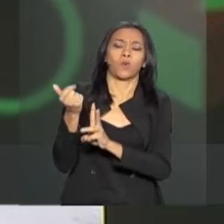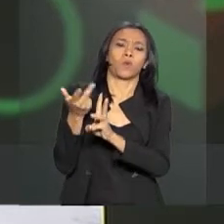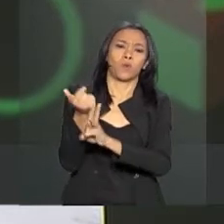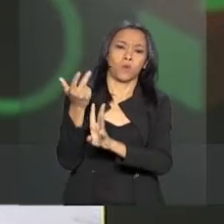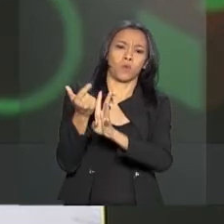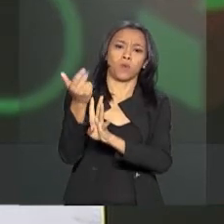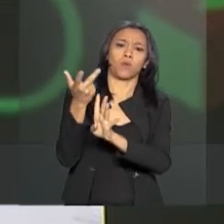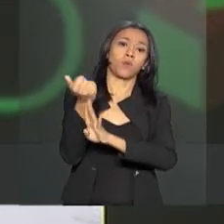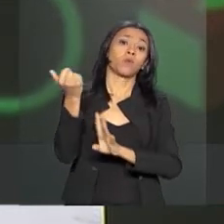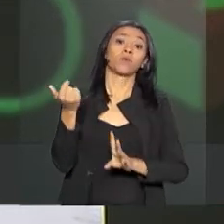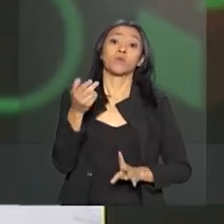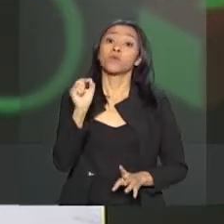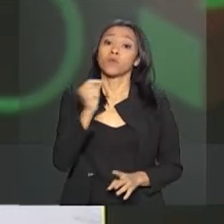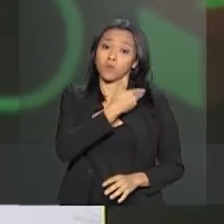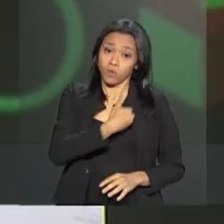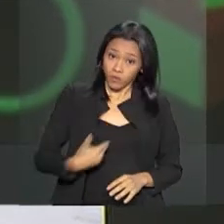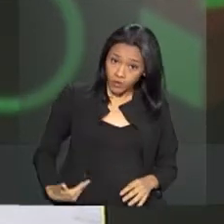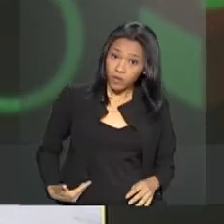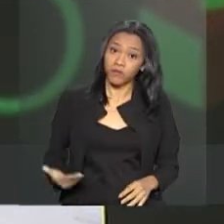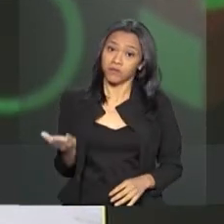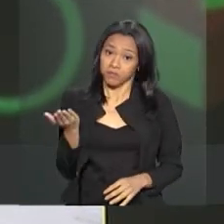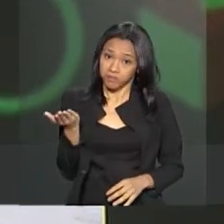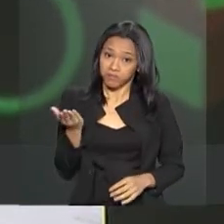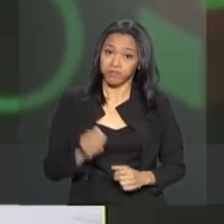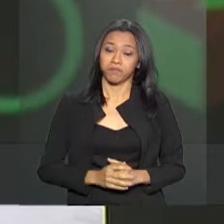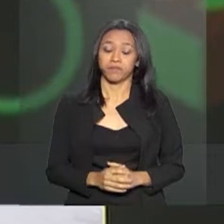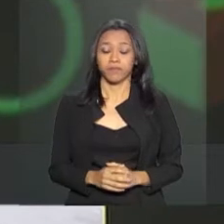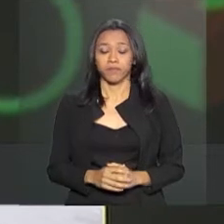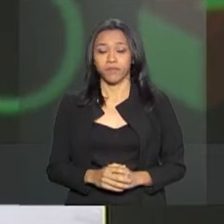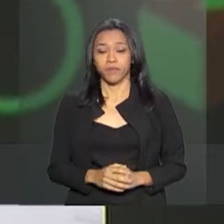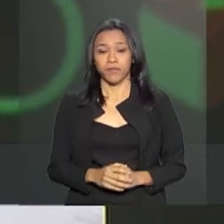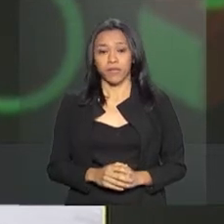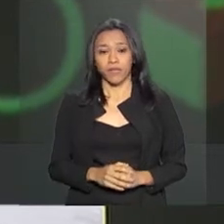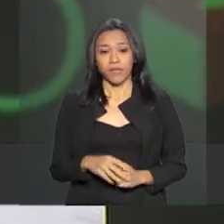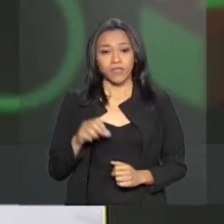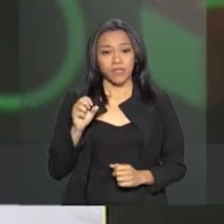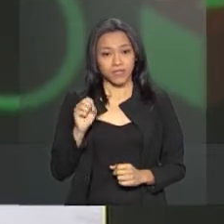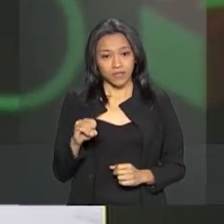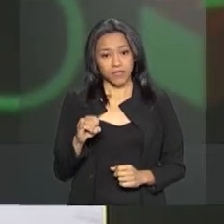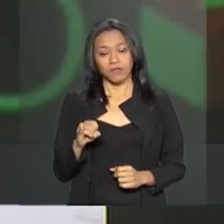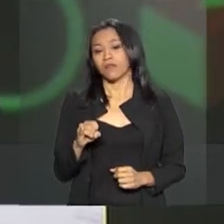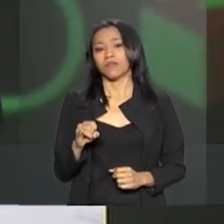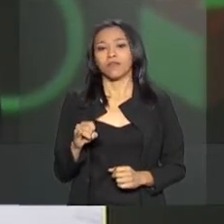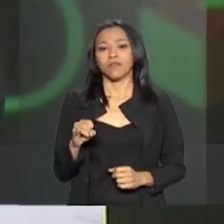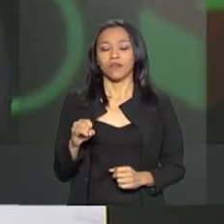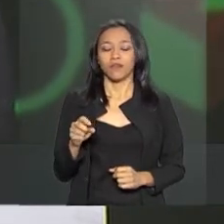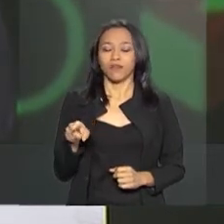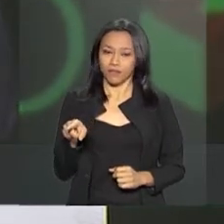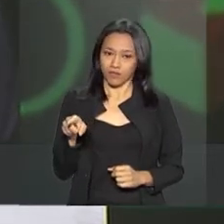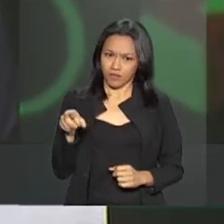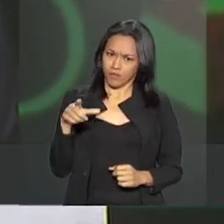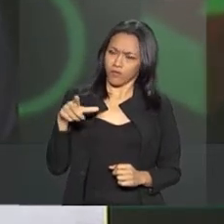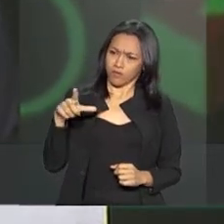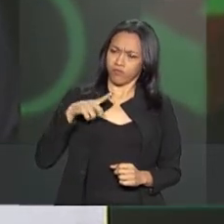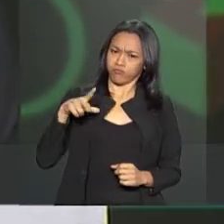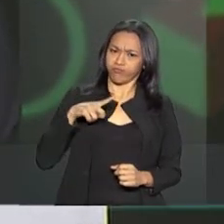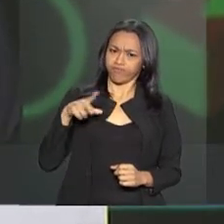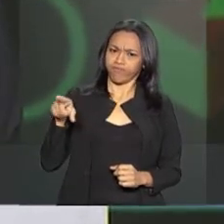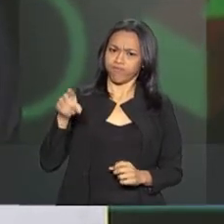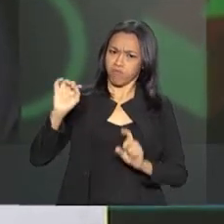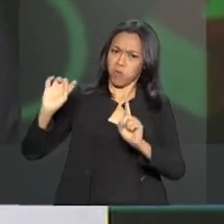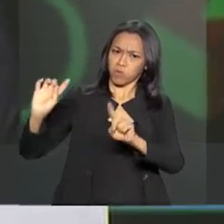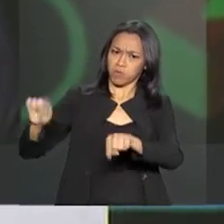governo, que se não fosse de uma ousadia extraordinária, eu